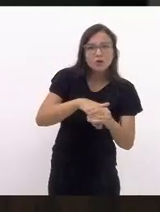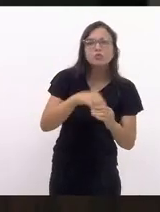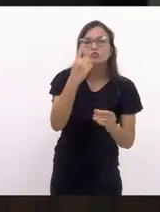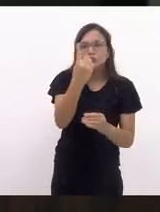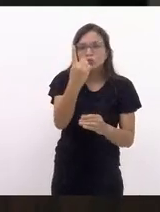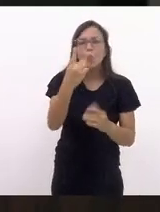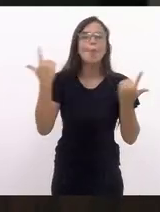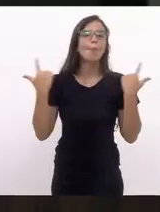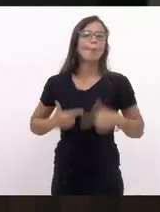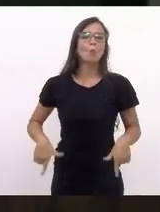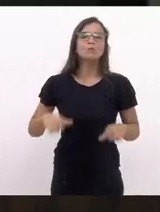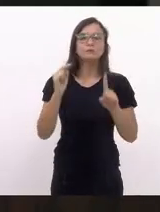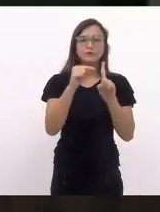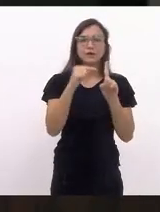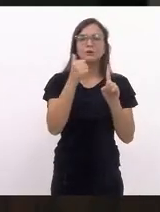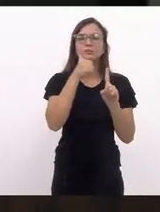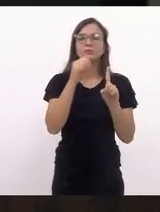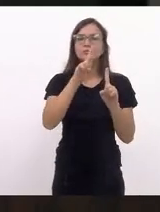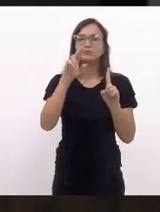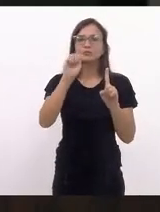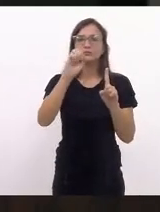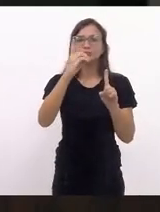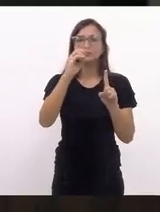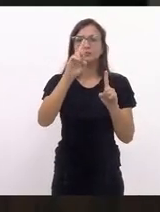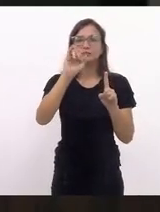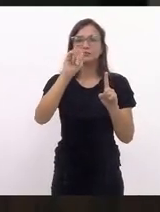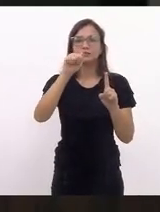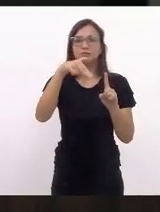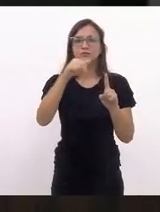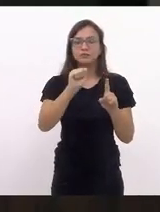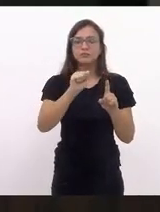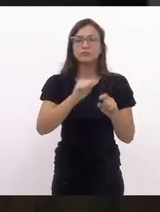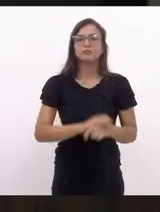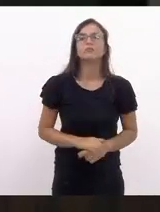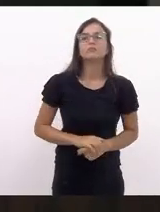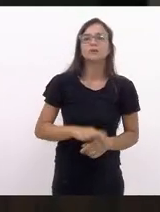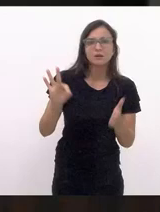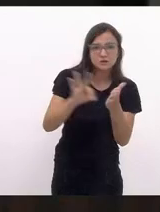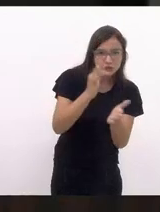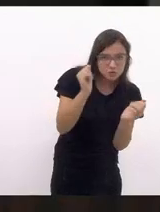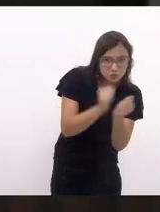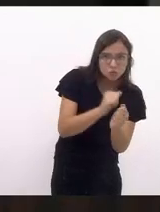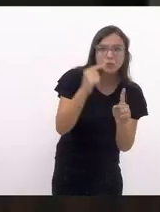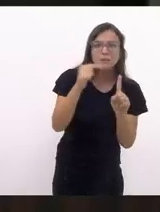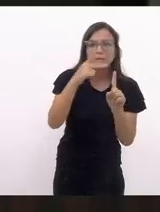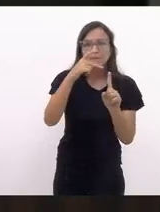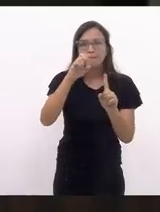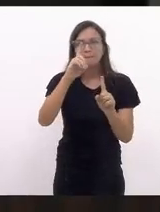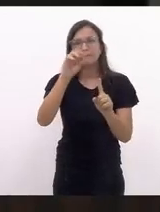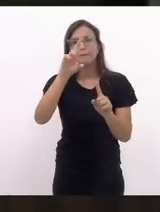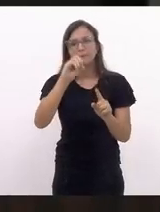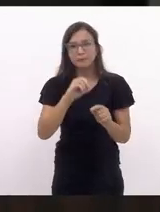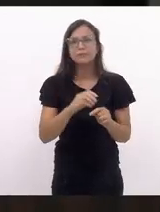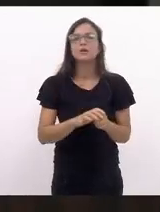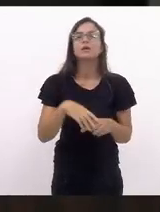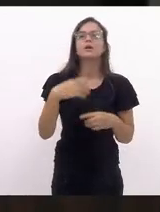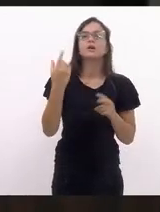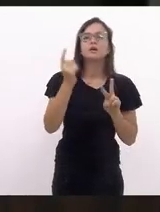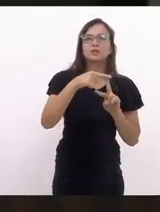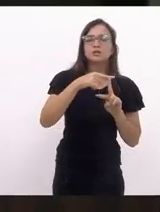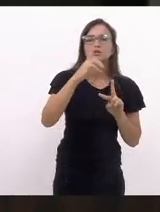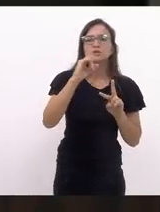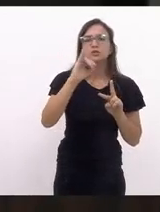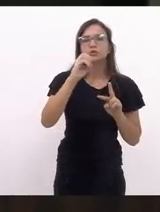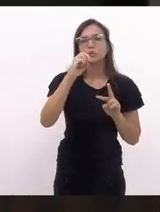da Adriana conselho coautoria Pedro Figueiredo medalha Tiradentes Dionísio Lins Renata Souza